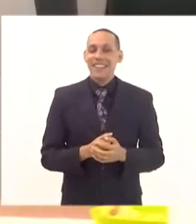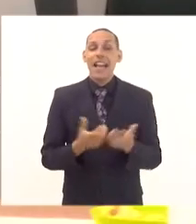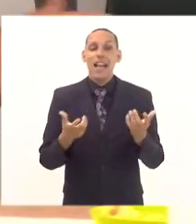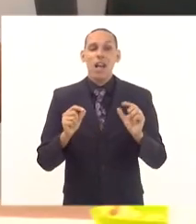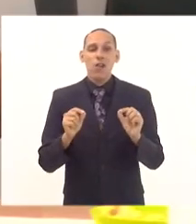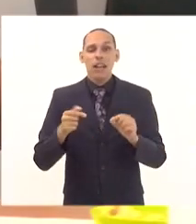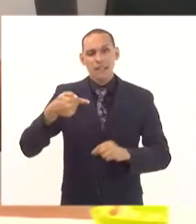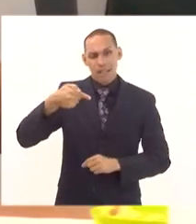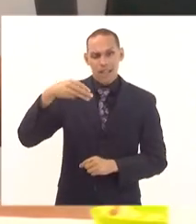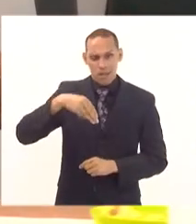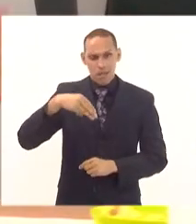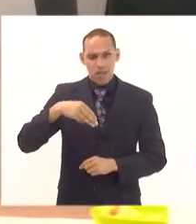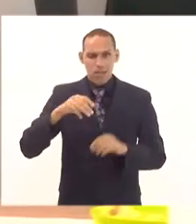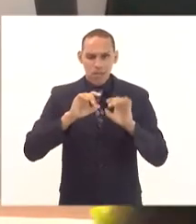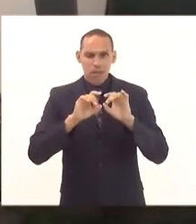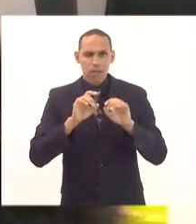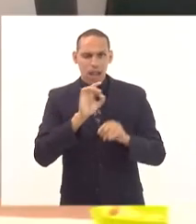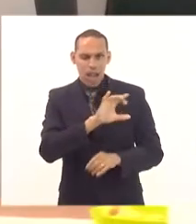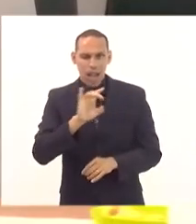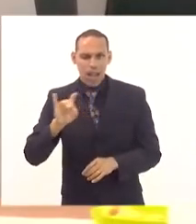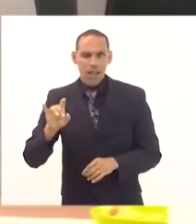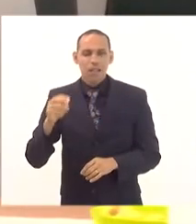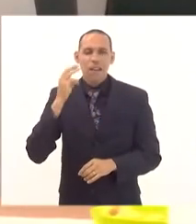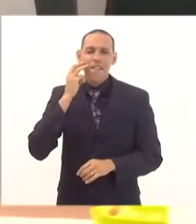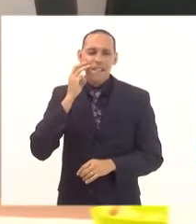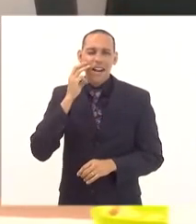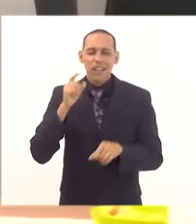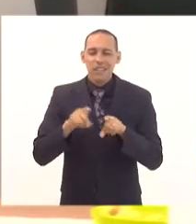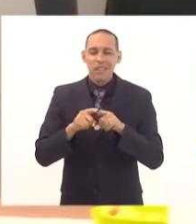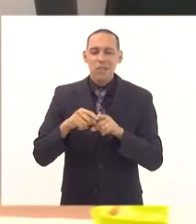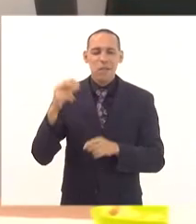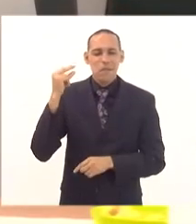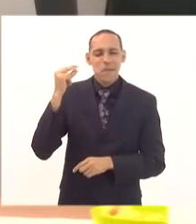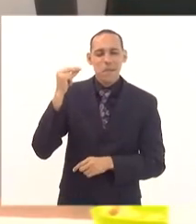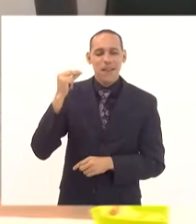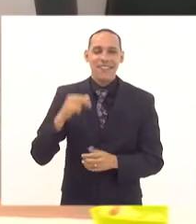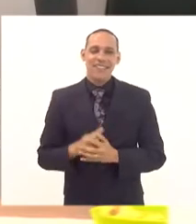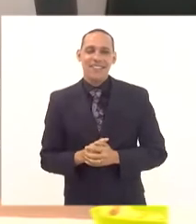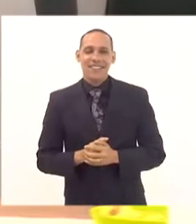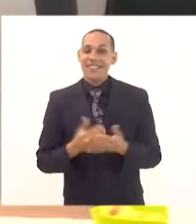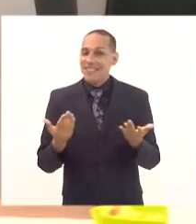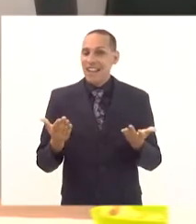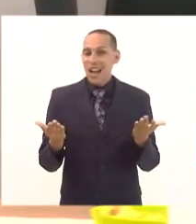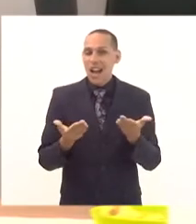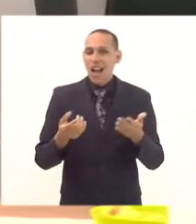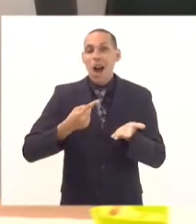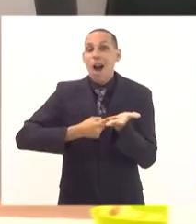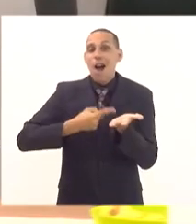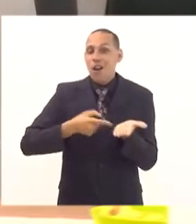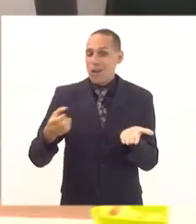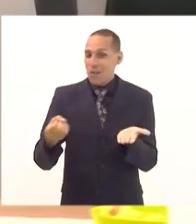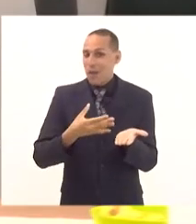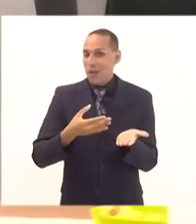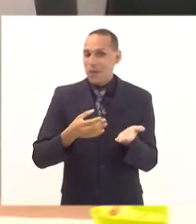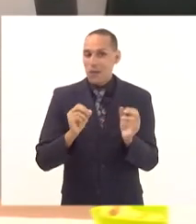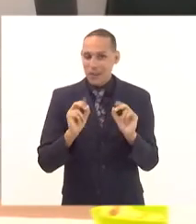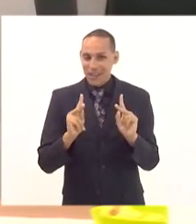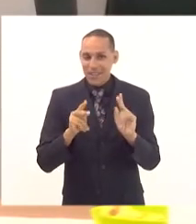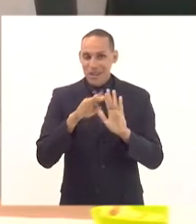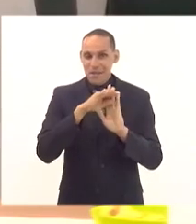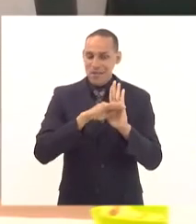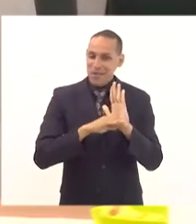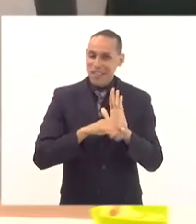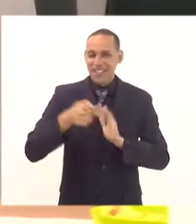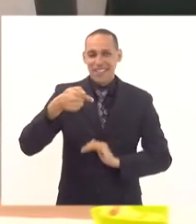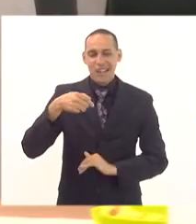trabalhasse por sete minutos Deputado Valdete já tinha aqui também feito um bisuzinho então a gente faz esse novo acordo de procedimento